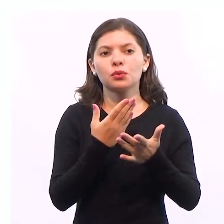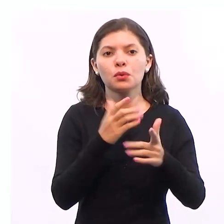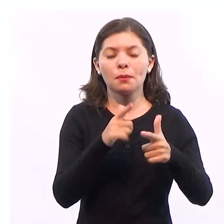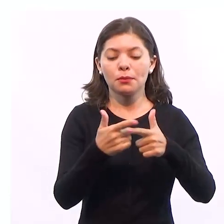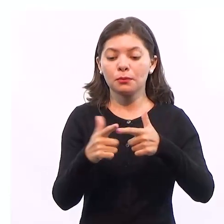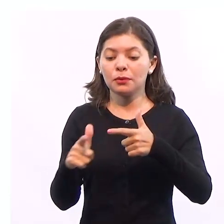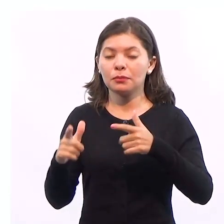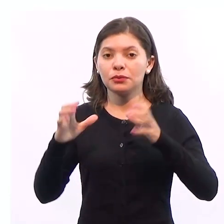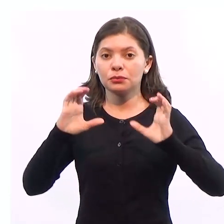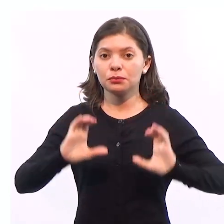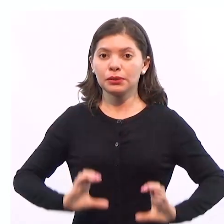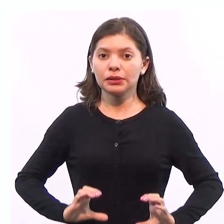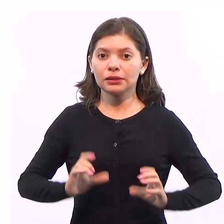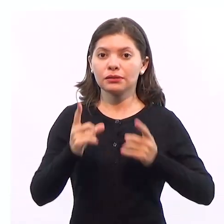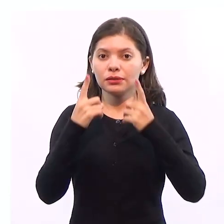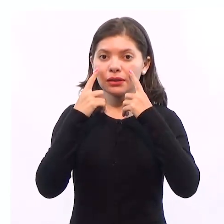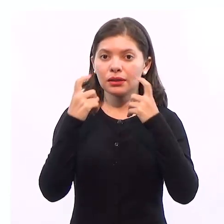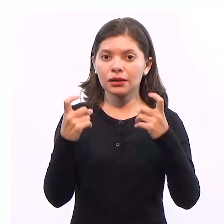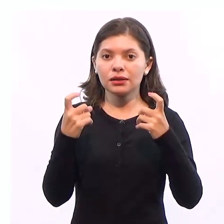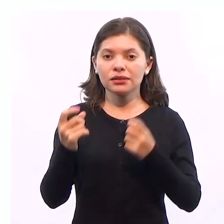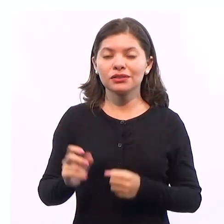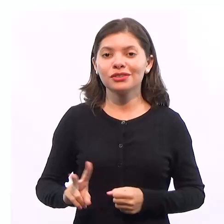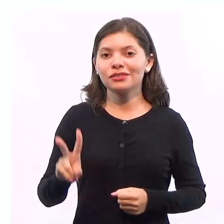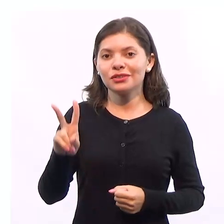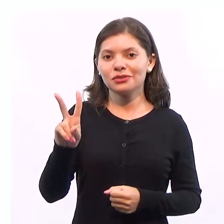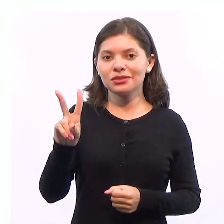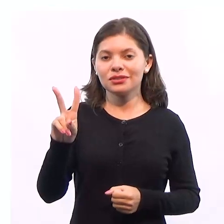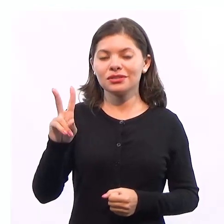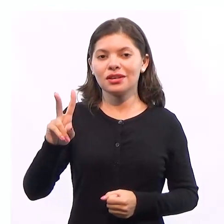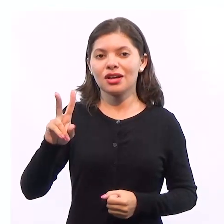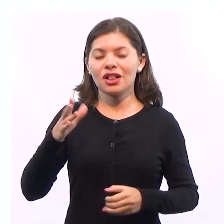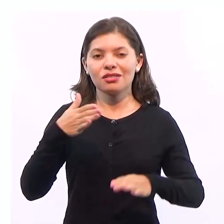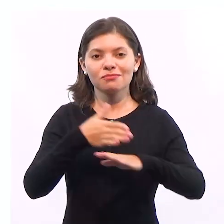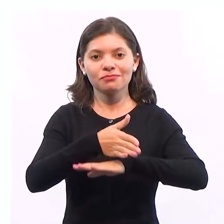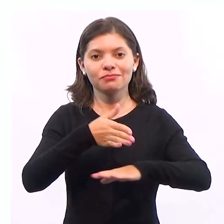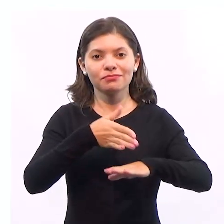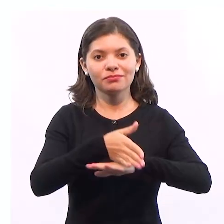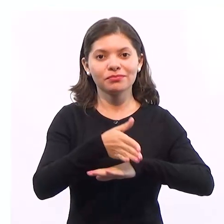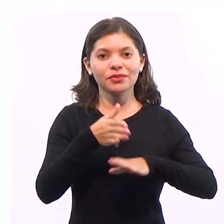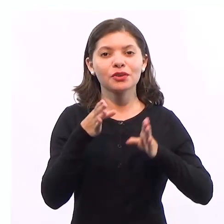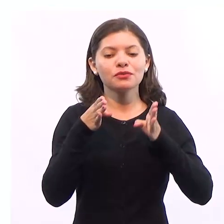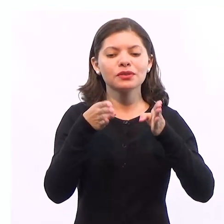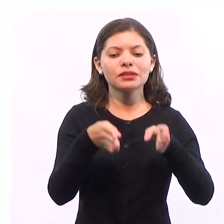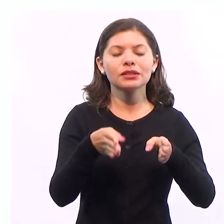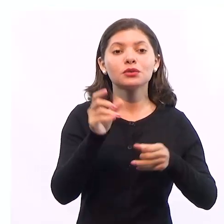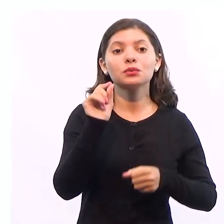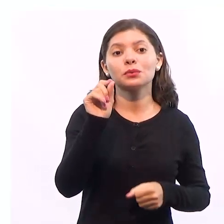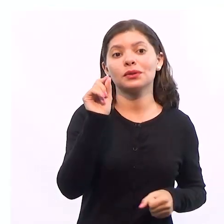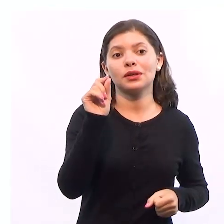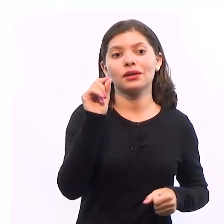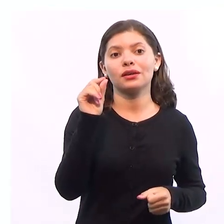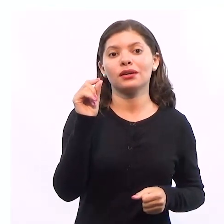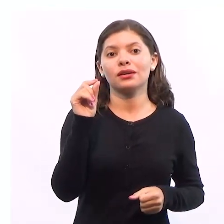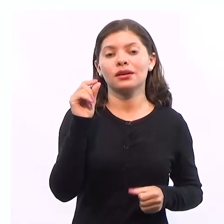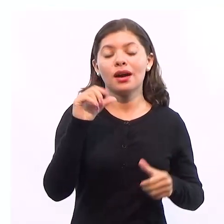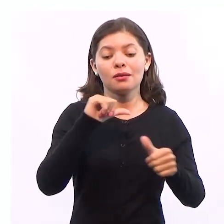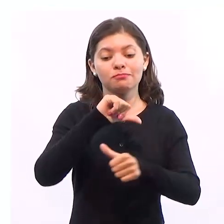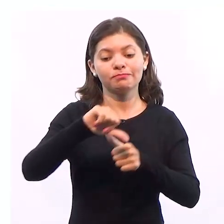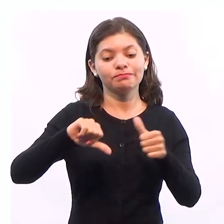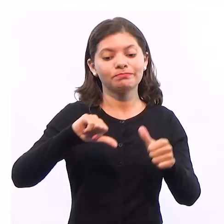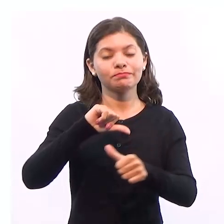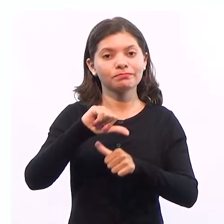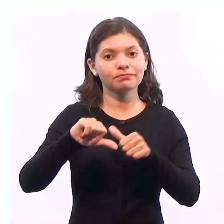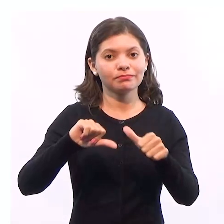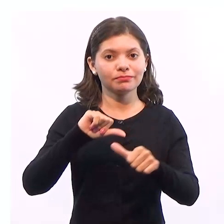de comportamento, de interesse e de valores dos participantes, visando principalmente o quê? As